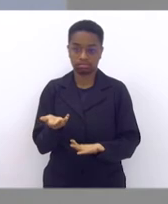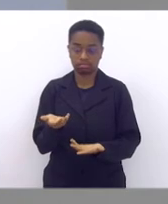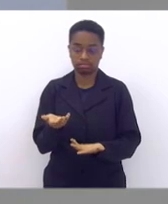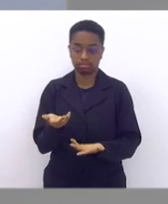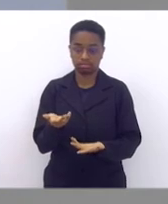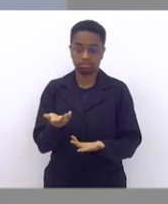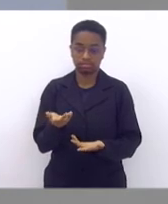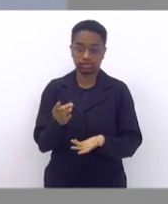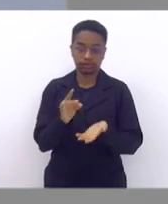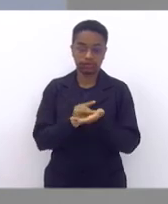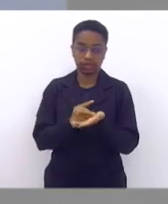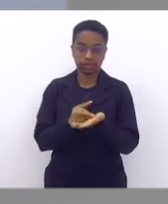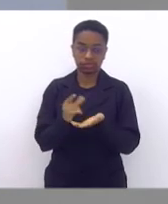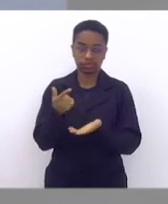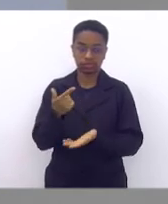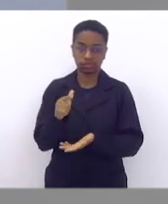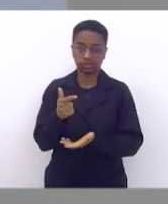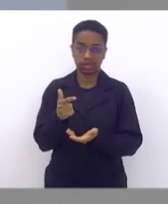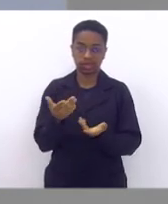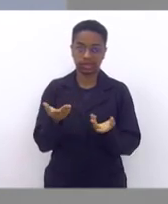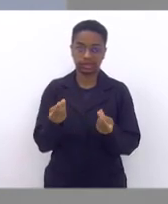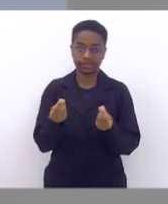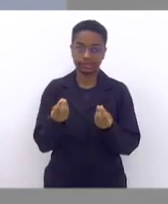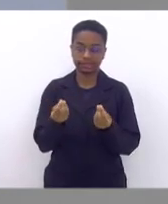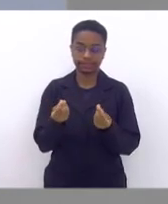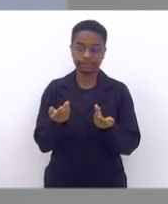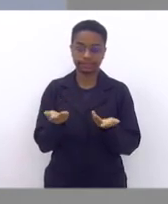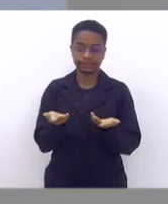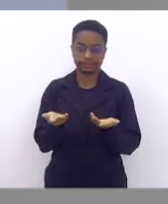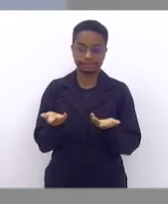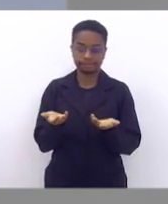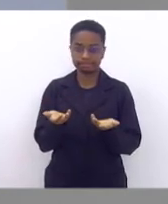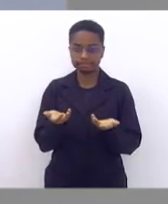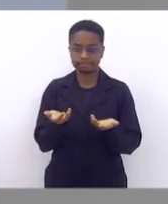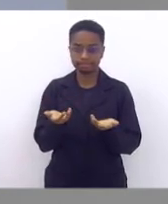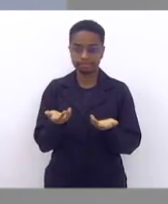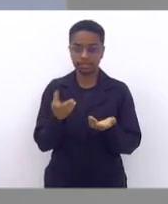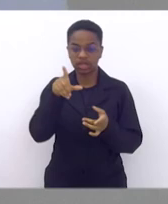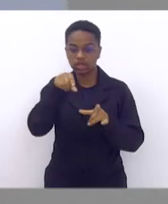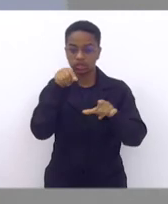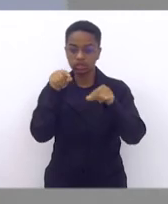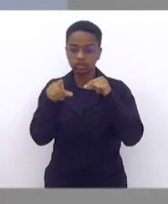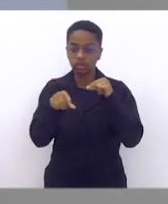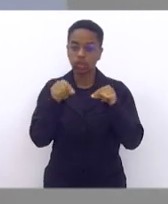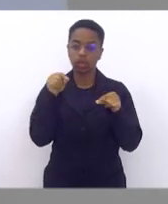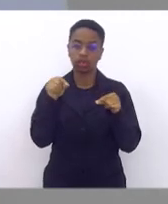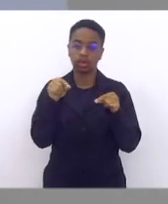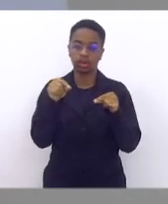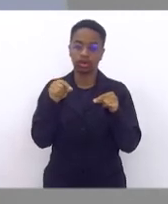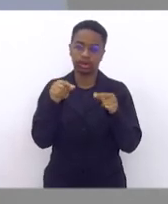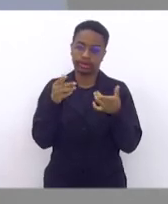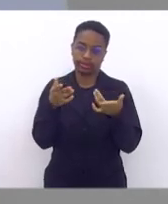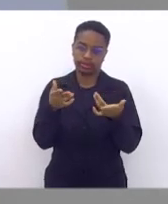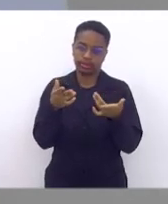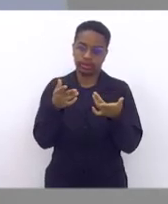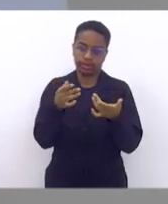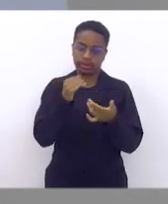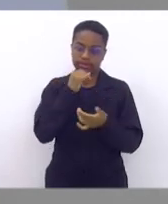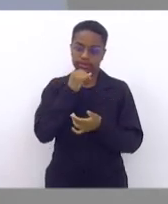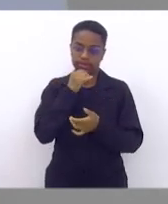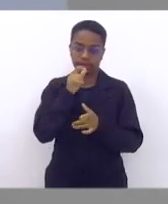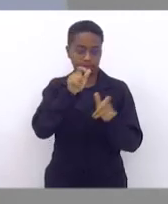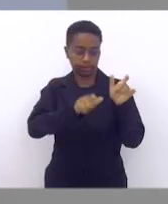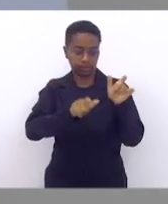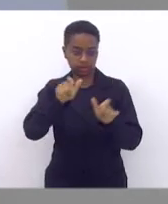não existem, na verdade, uma seleção por algoritmo de pessoas